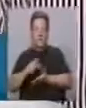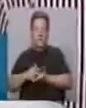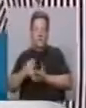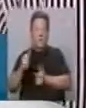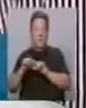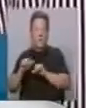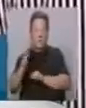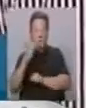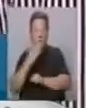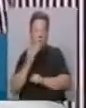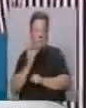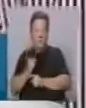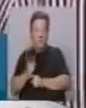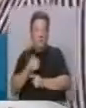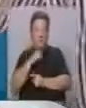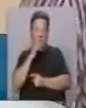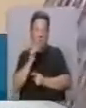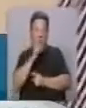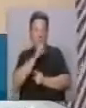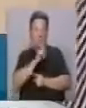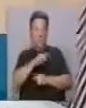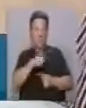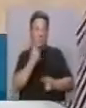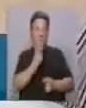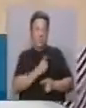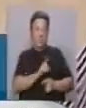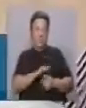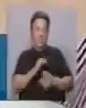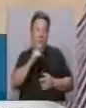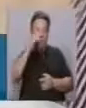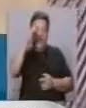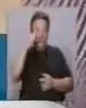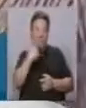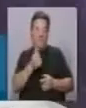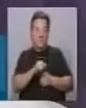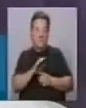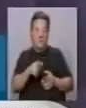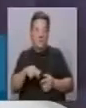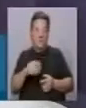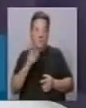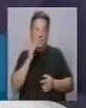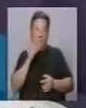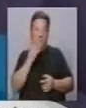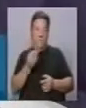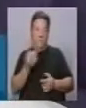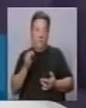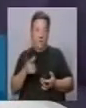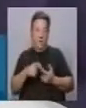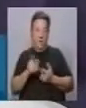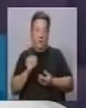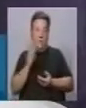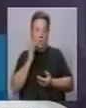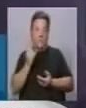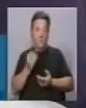novo e possivelmente não escolheria outro curso, mas é difícil dizer. Mas esta dizer. É uma oportunidade fantástica. É uma oportunidade